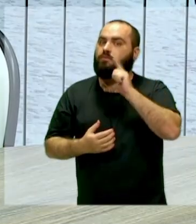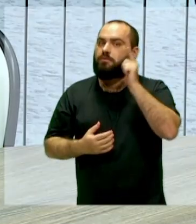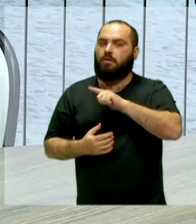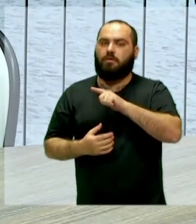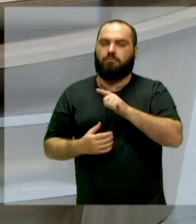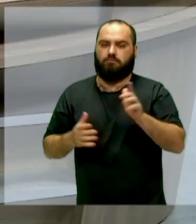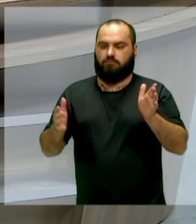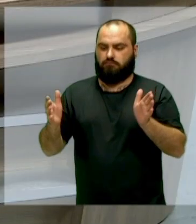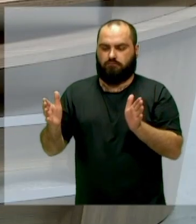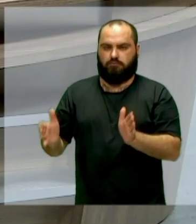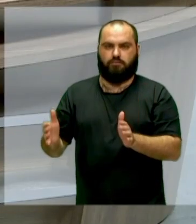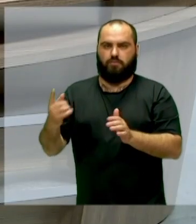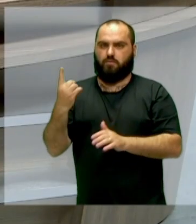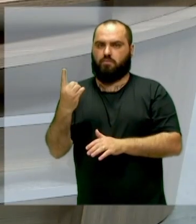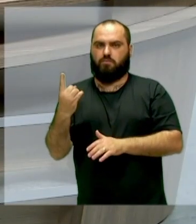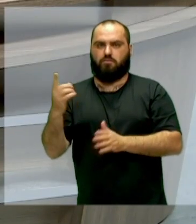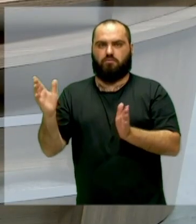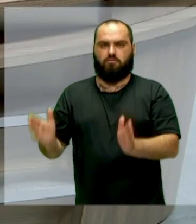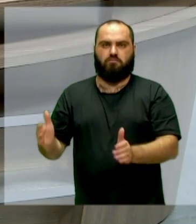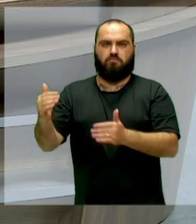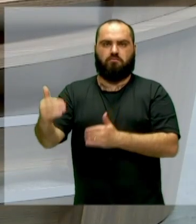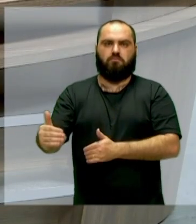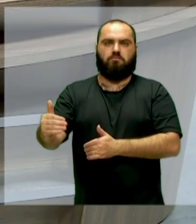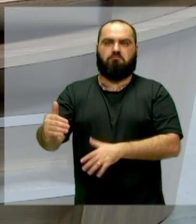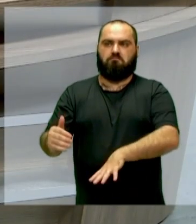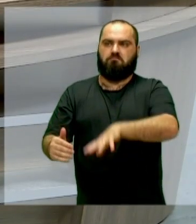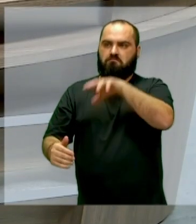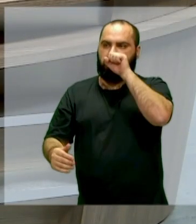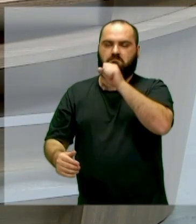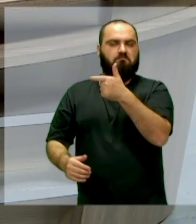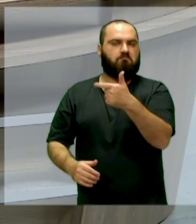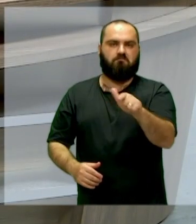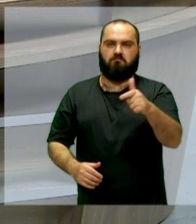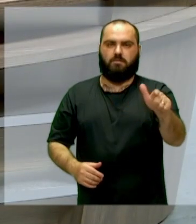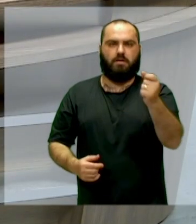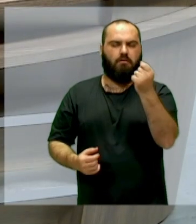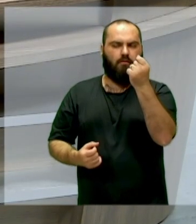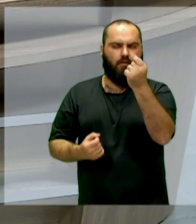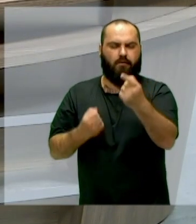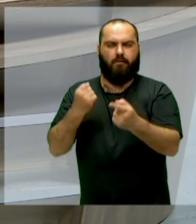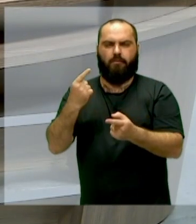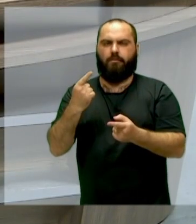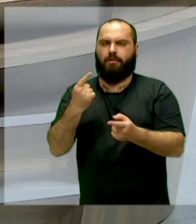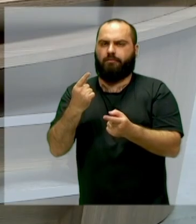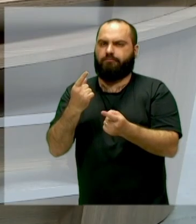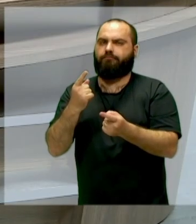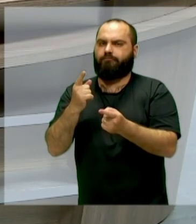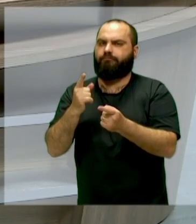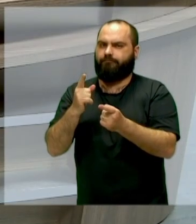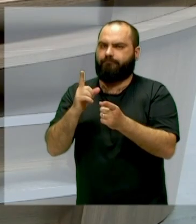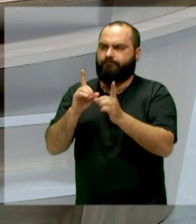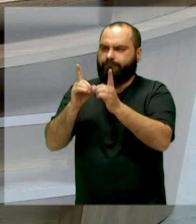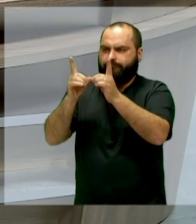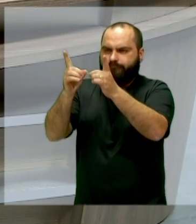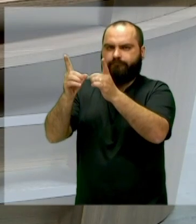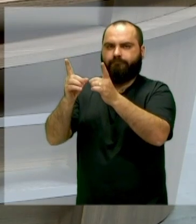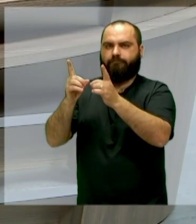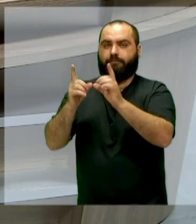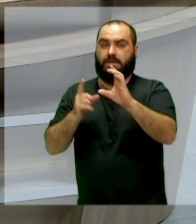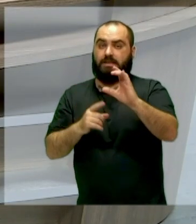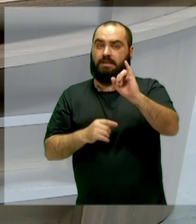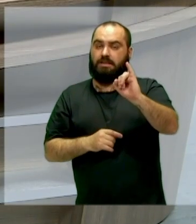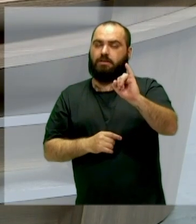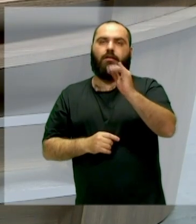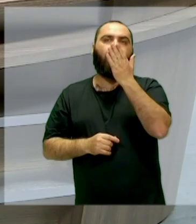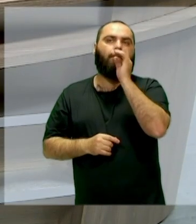espaço um por um metro quado não dá cheiro tem algumas técnicas né de cuidar com resíduo muito cítrico não colocar